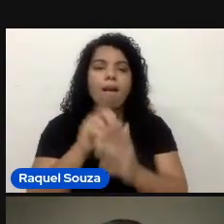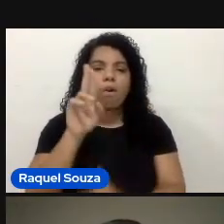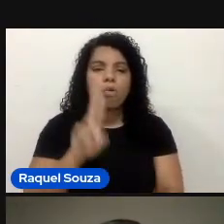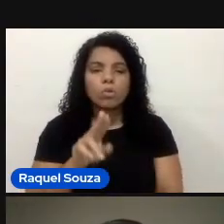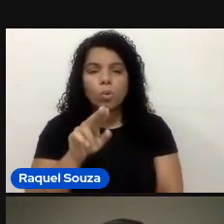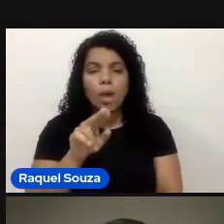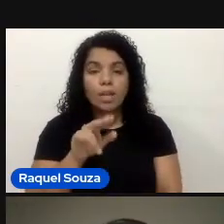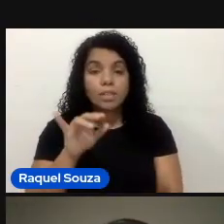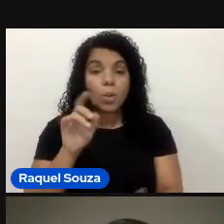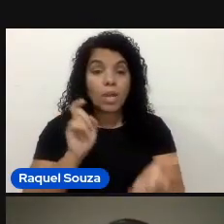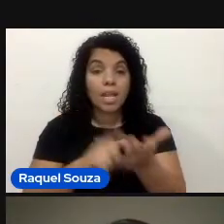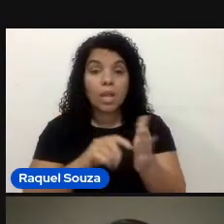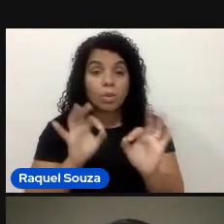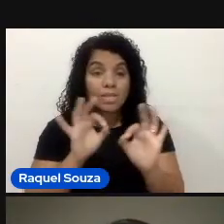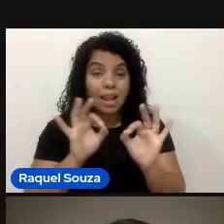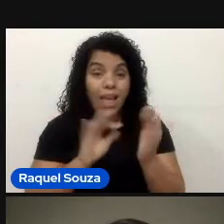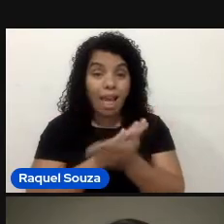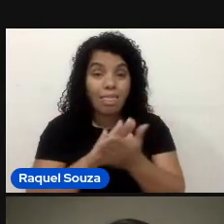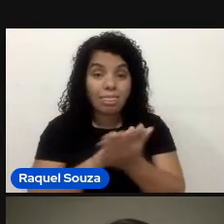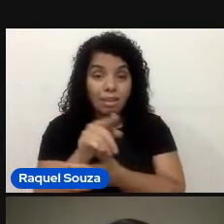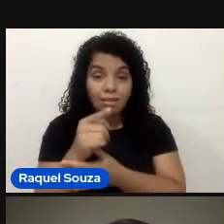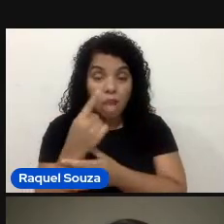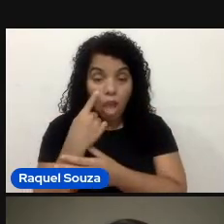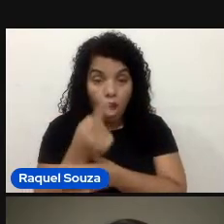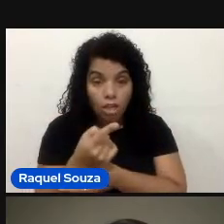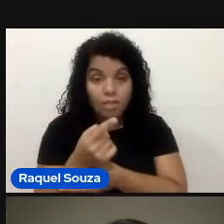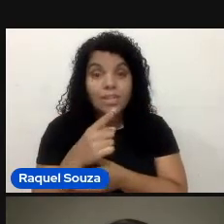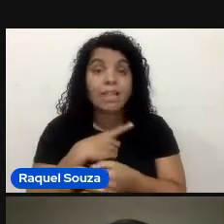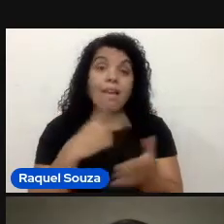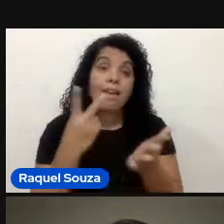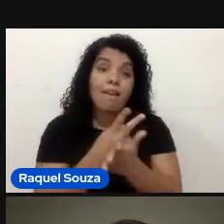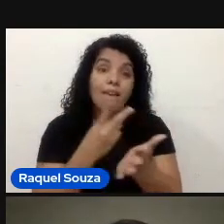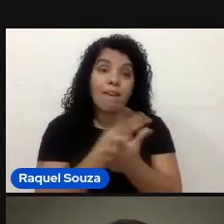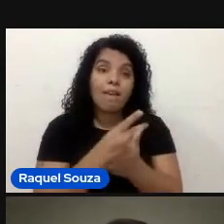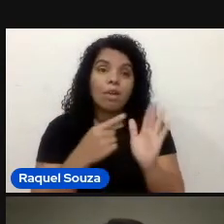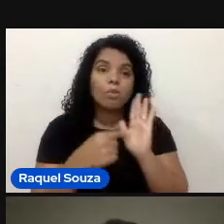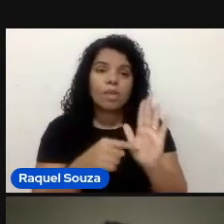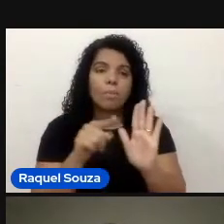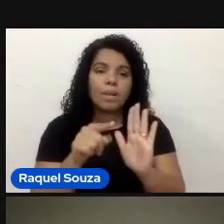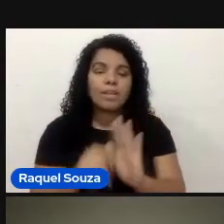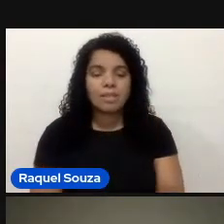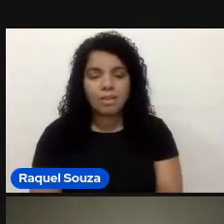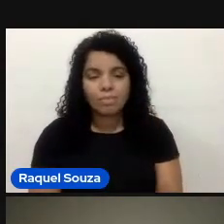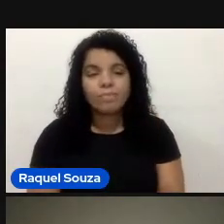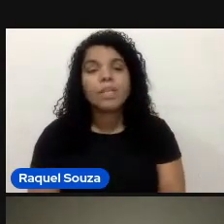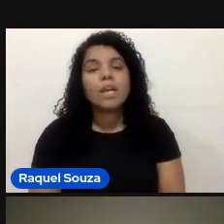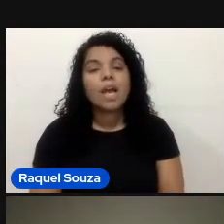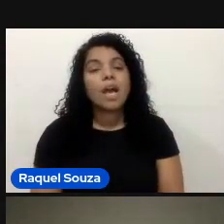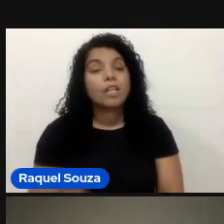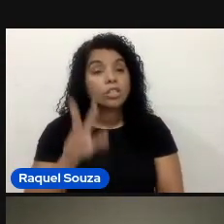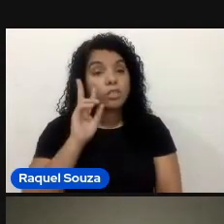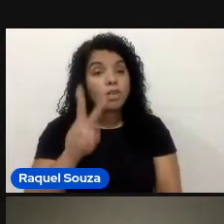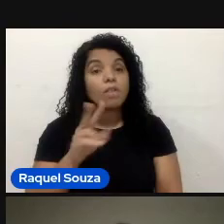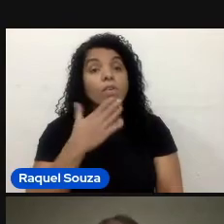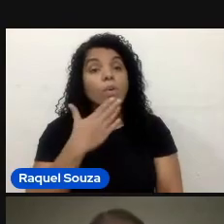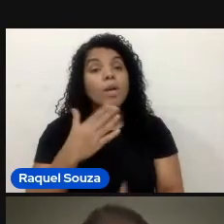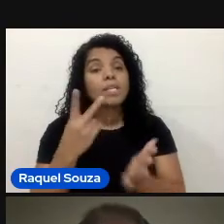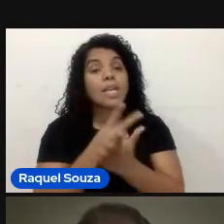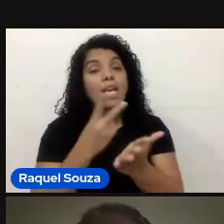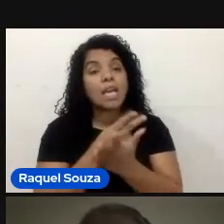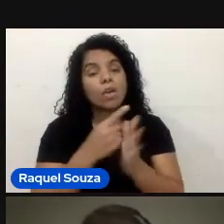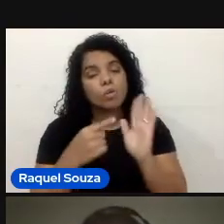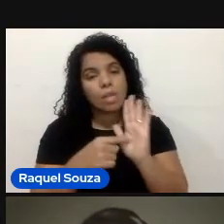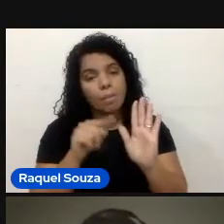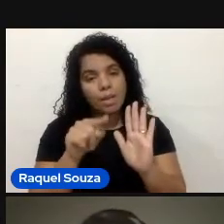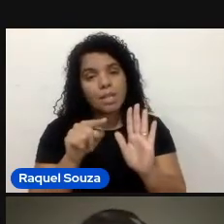nada, eu vou ter erros aqui aparecendo. Então, eu verifico os erros que estão aparecendo aqui,